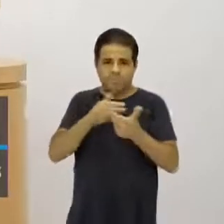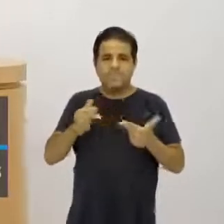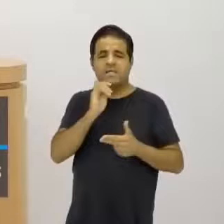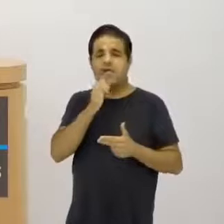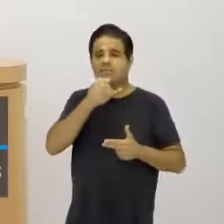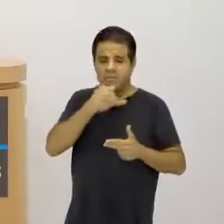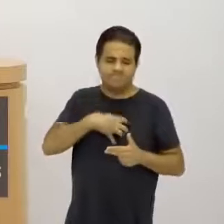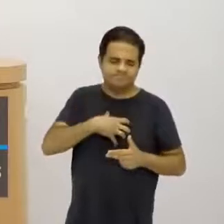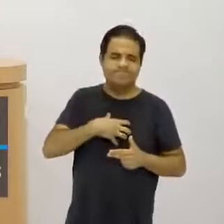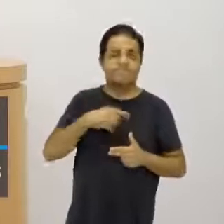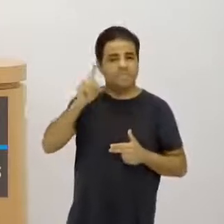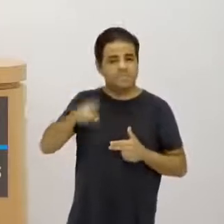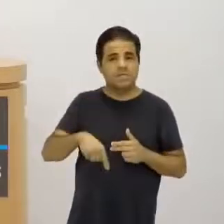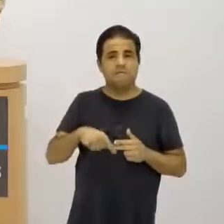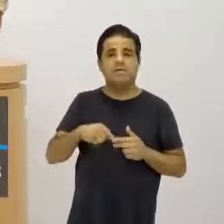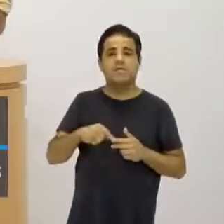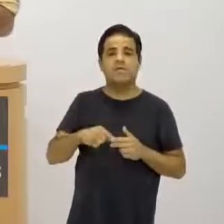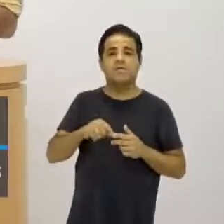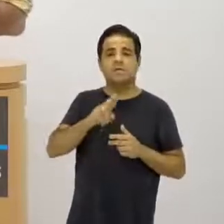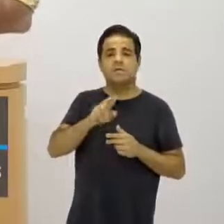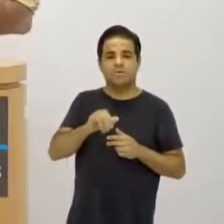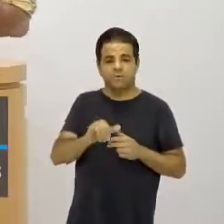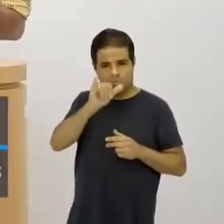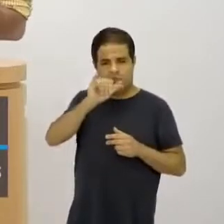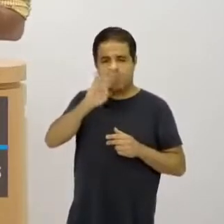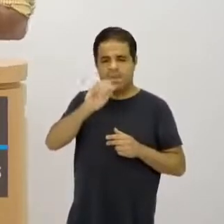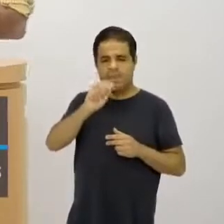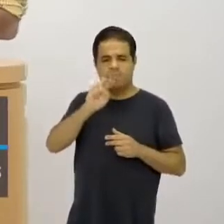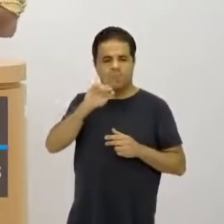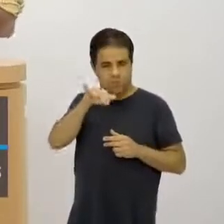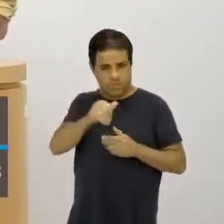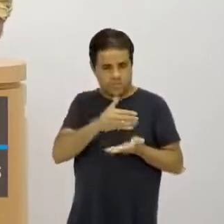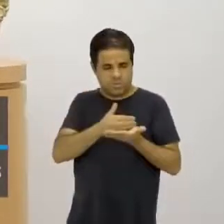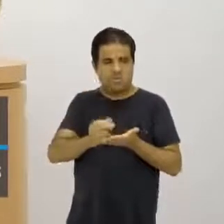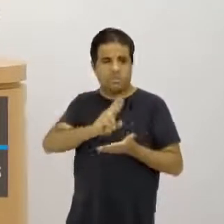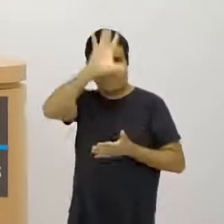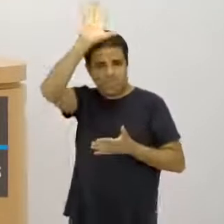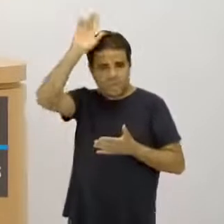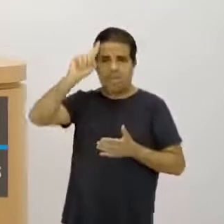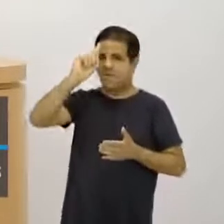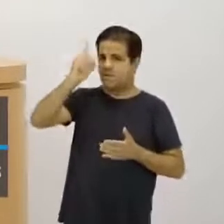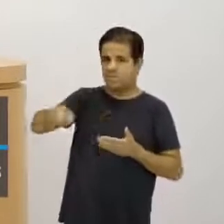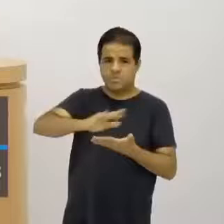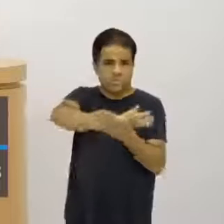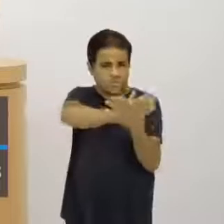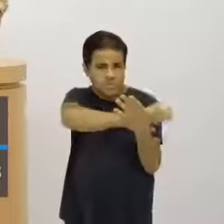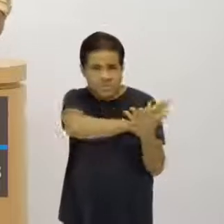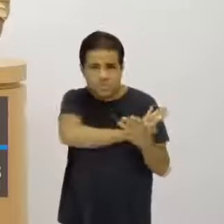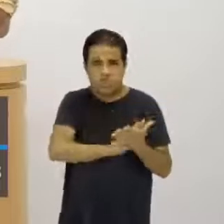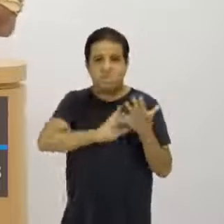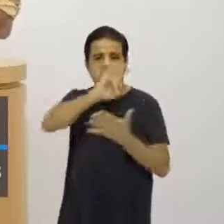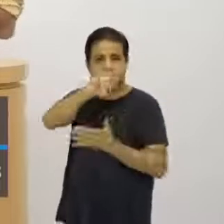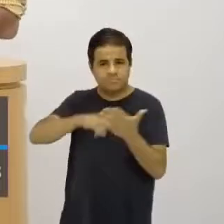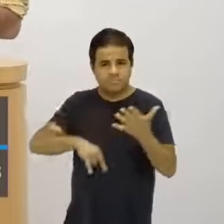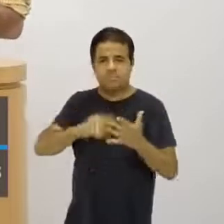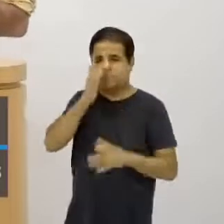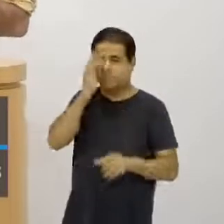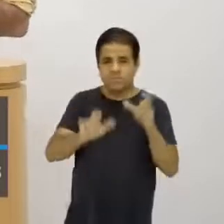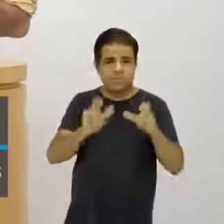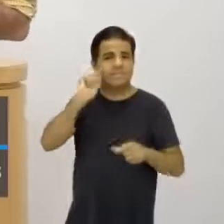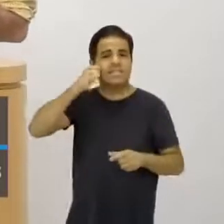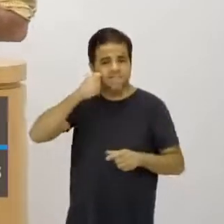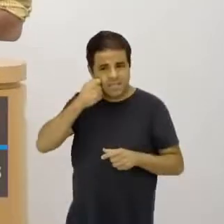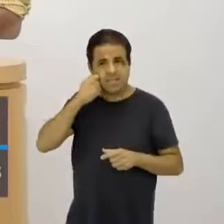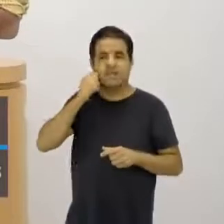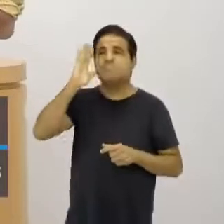muito tristes. O primeiro deles é que o Rui Barbosa, no começo da República, ele mandou destruir as documentações acerca dos negros no